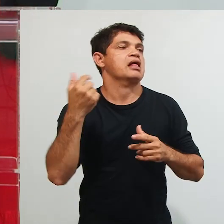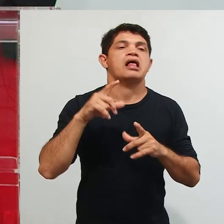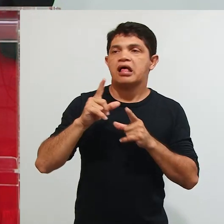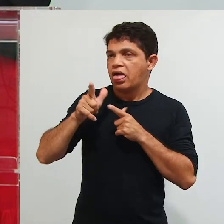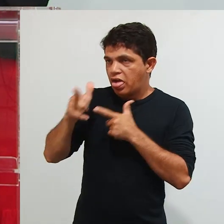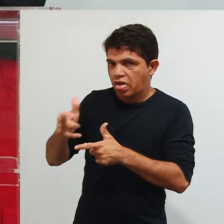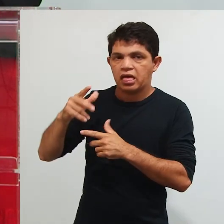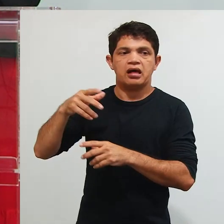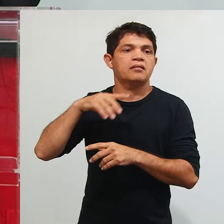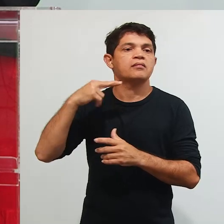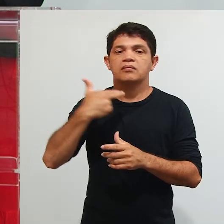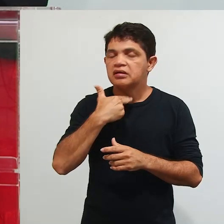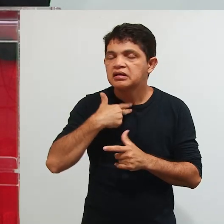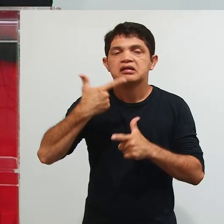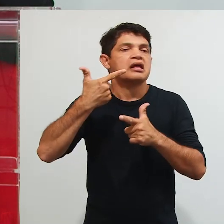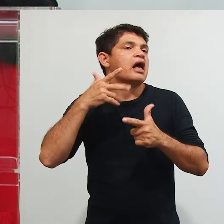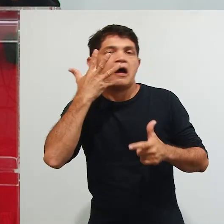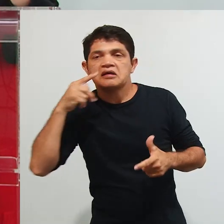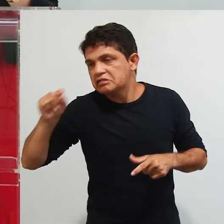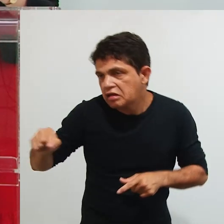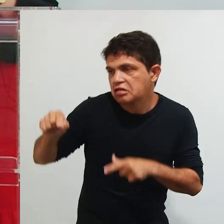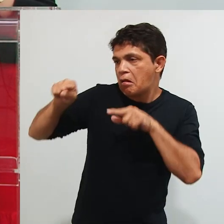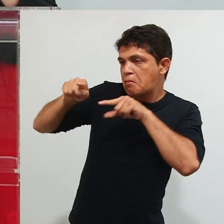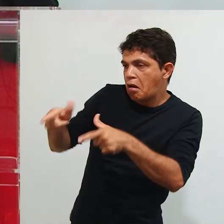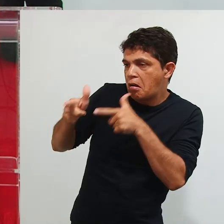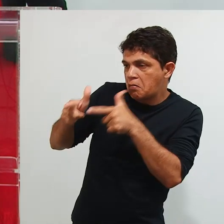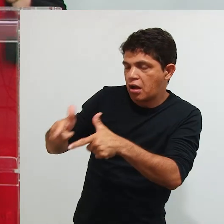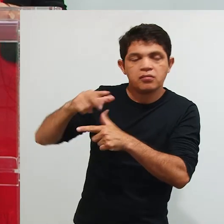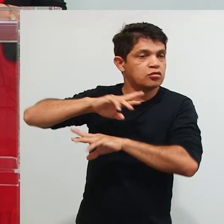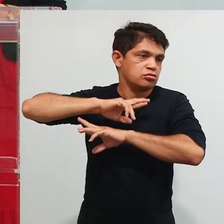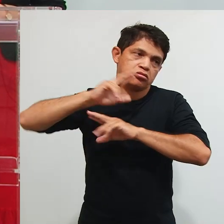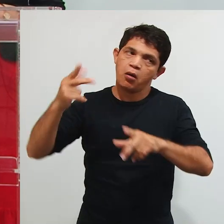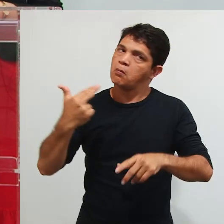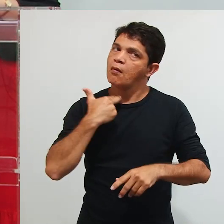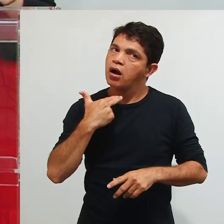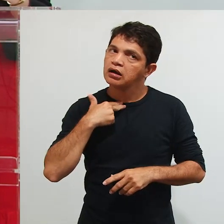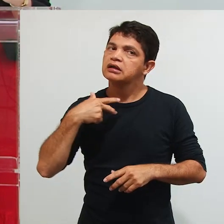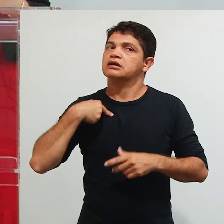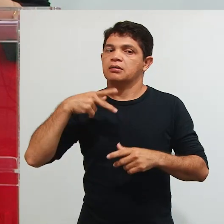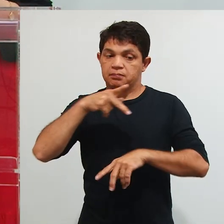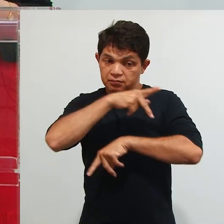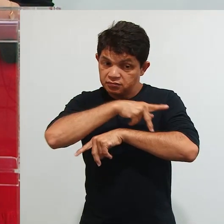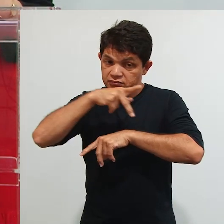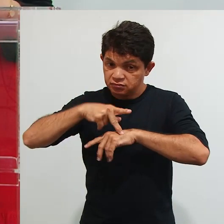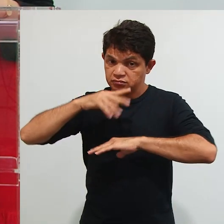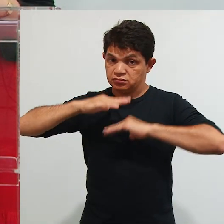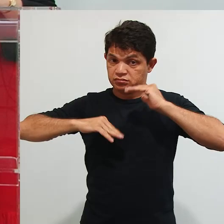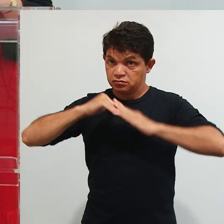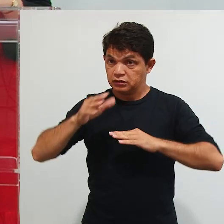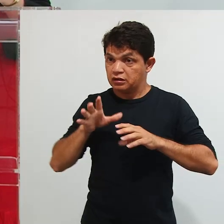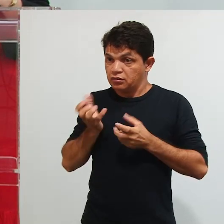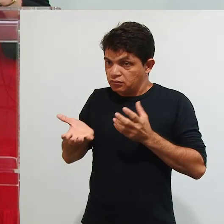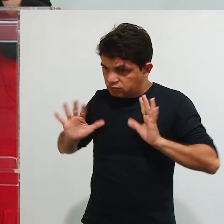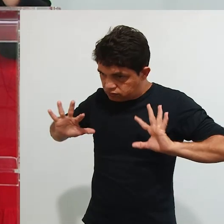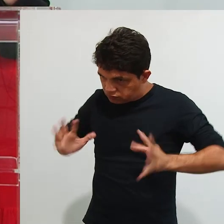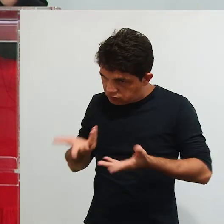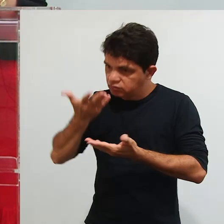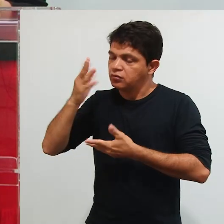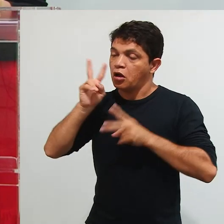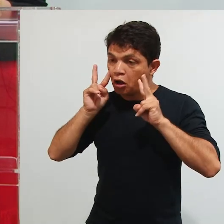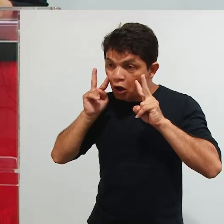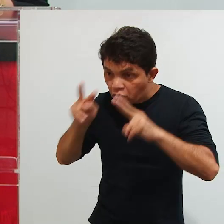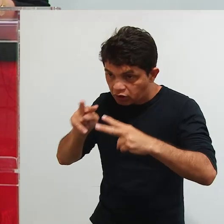Essa criança tem dificuldade ali na alfabetização, já era para ela estar... essa criança é disléxica. Não é assim, né? Então, por isso a gente tem que ter um